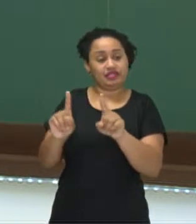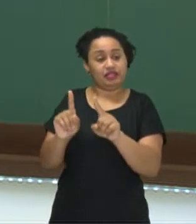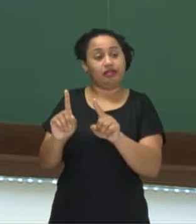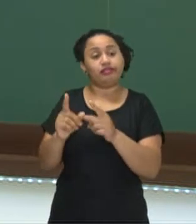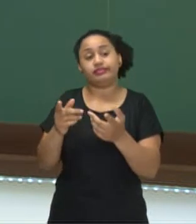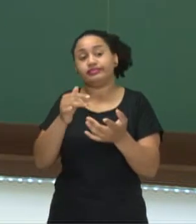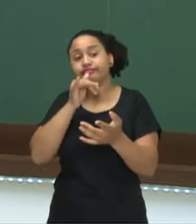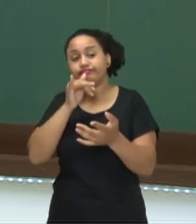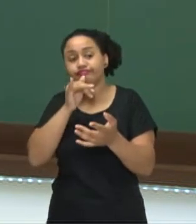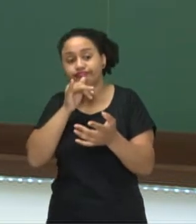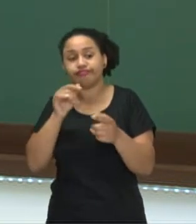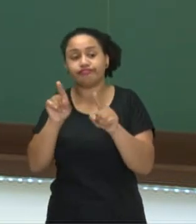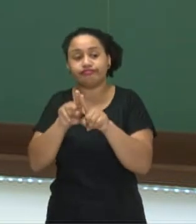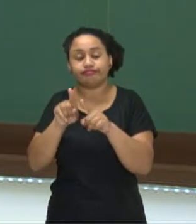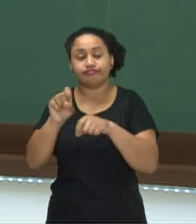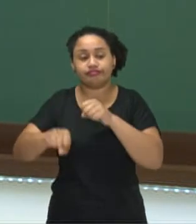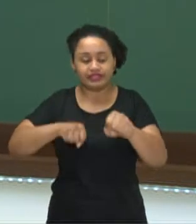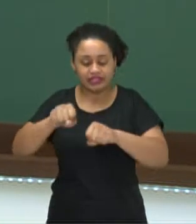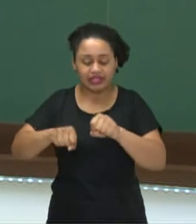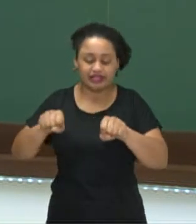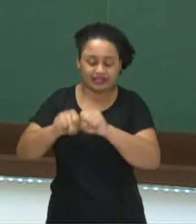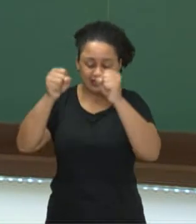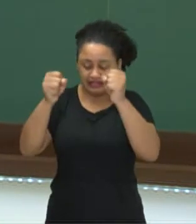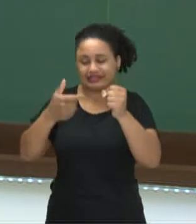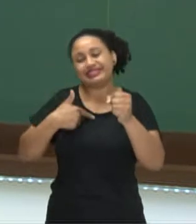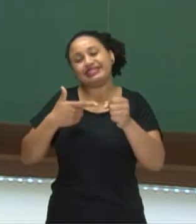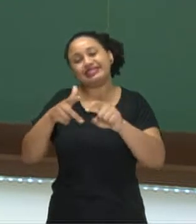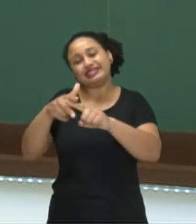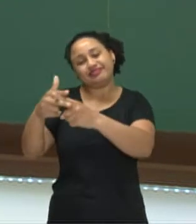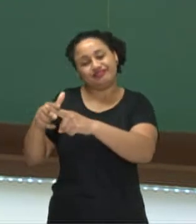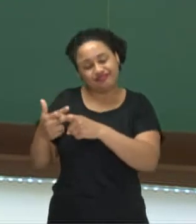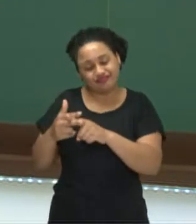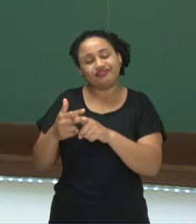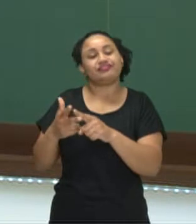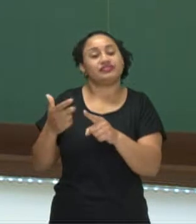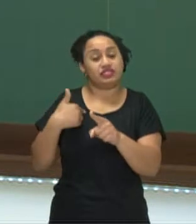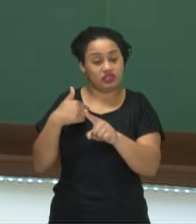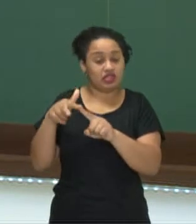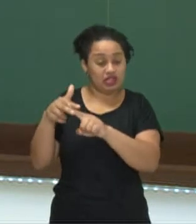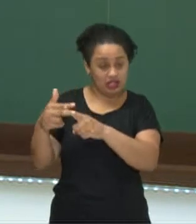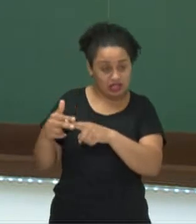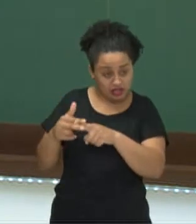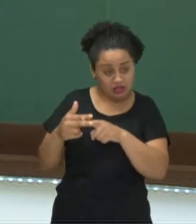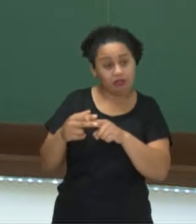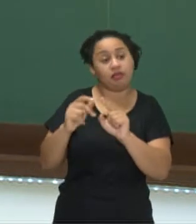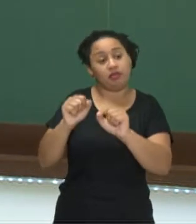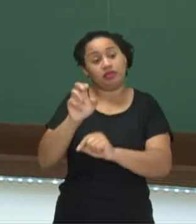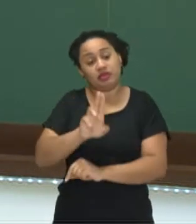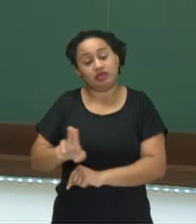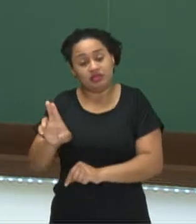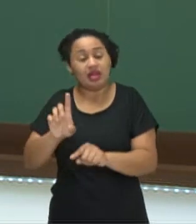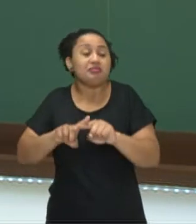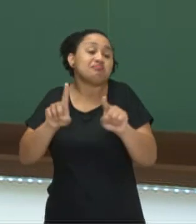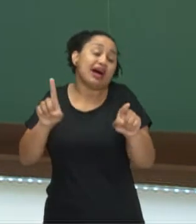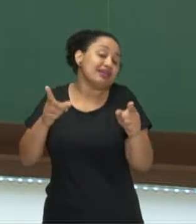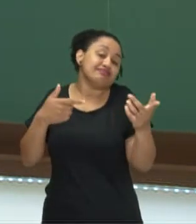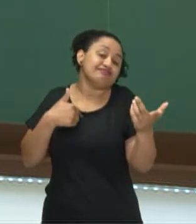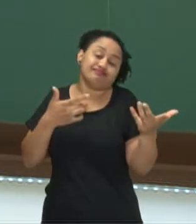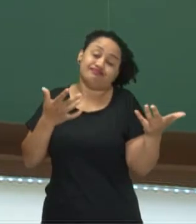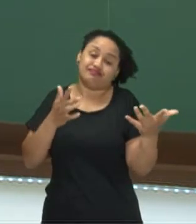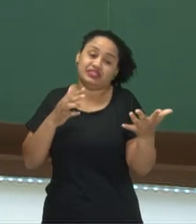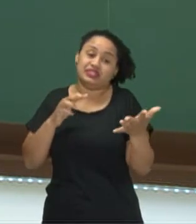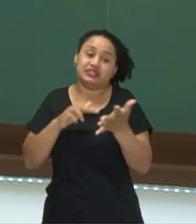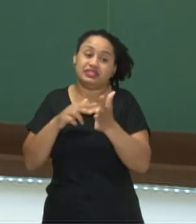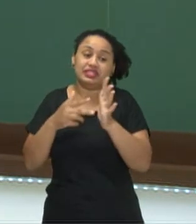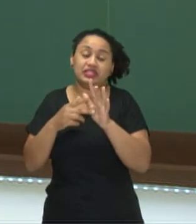por exemplo, a bicicleta estragou, você precisou arrumar. Você vai ter que arrumar para poder utilizar, mas isso não vai fazer com